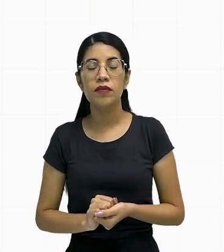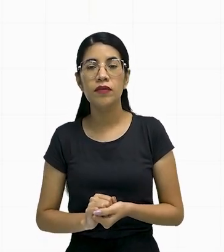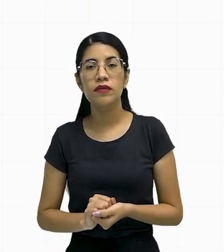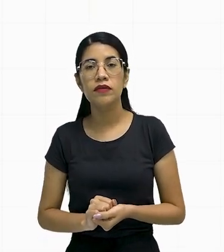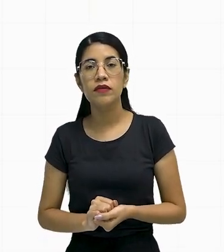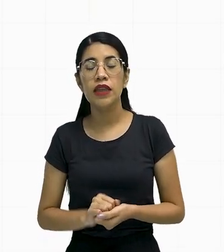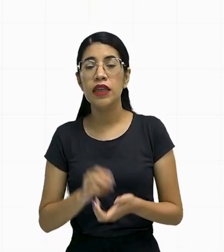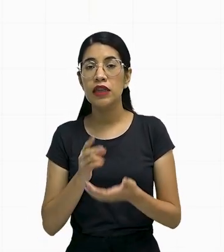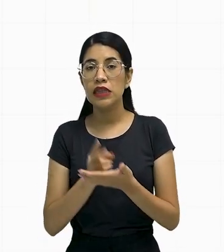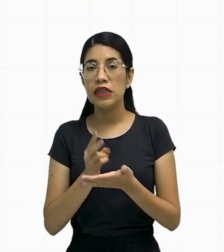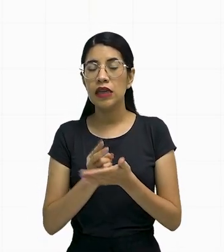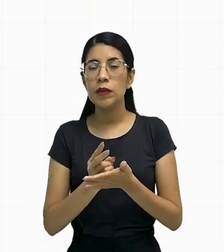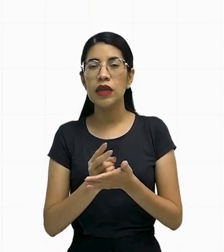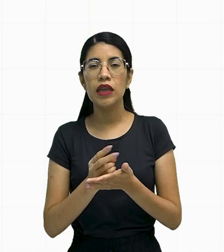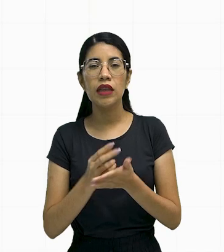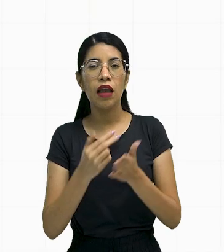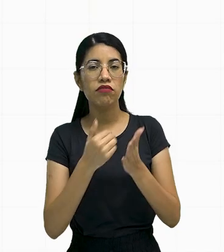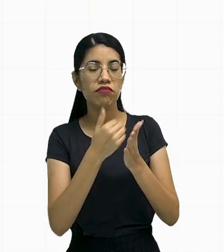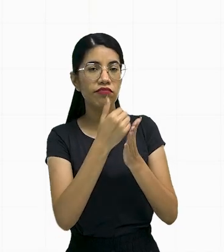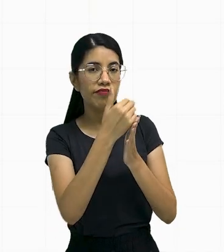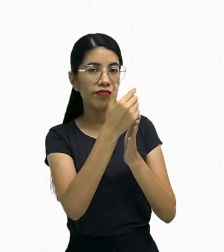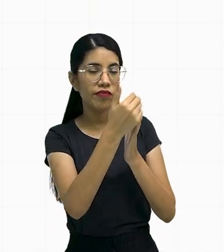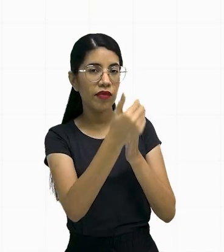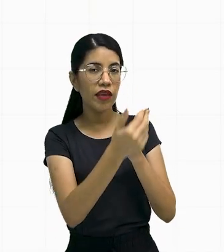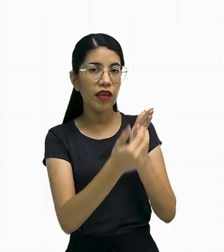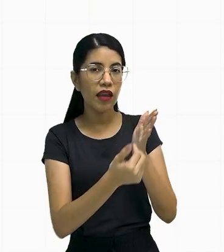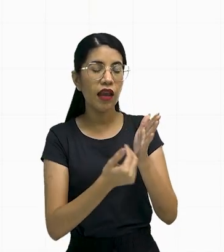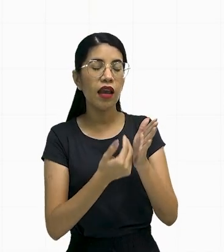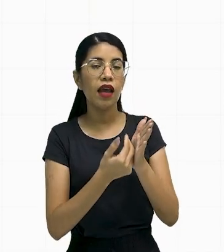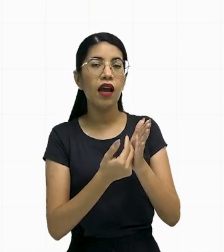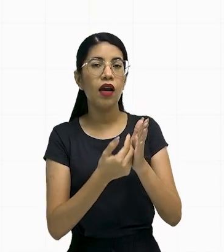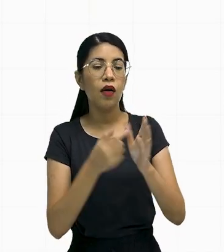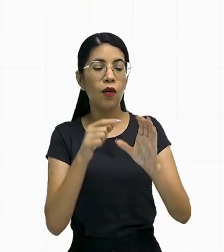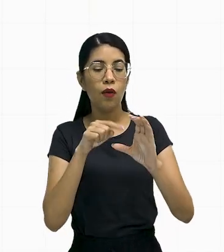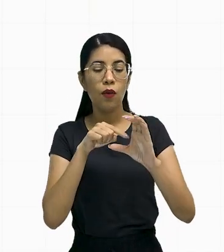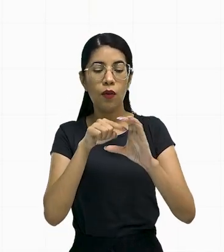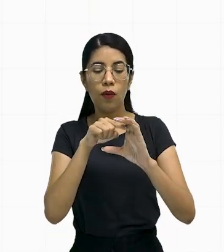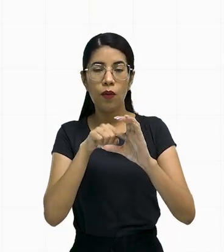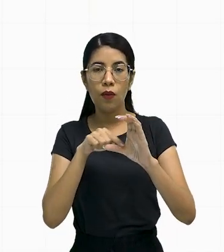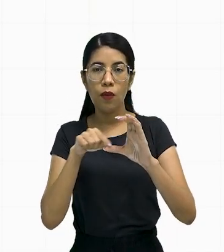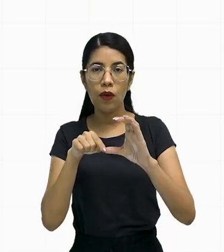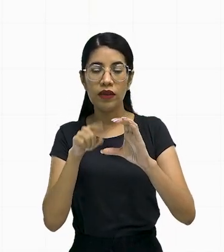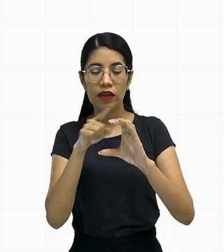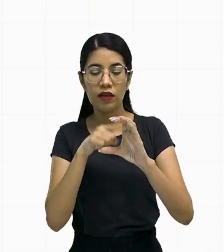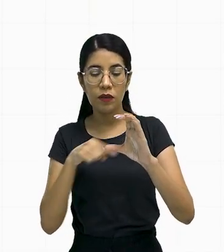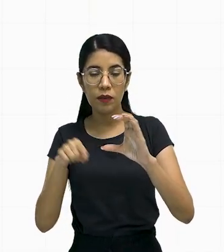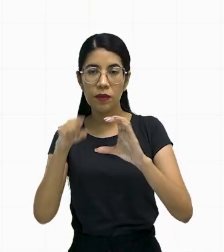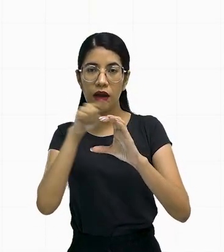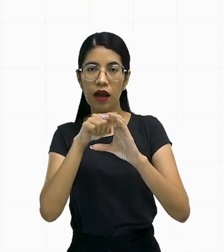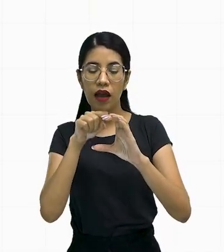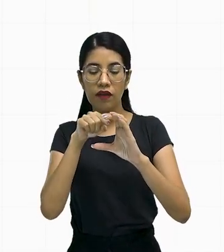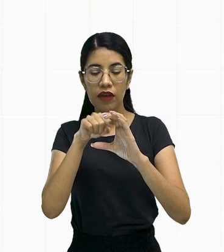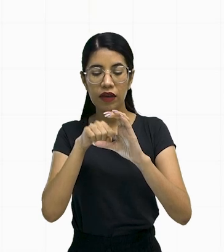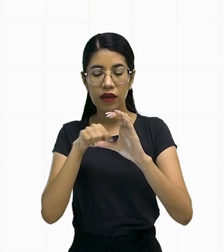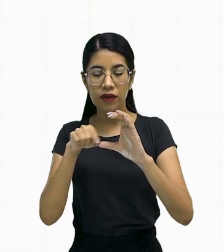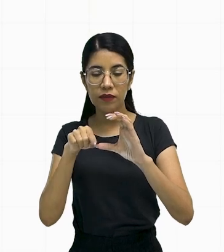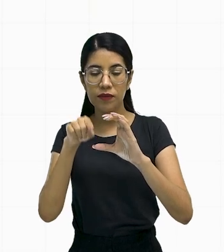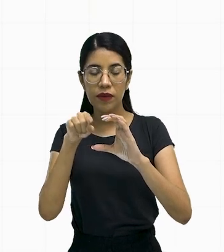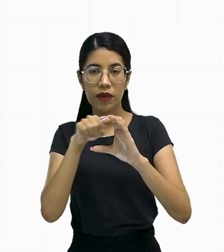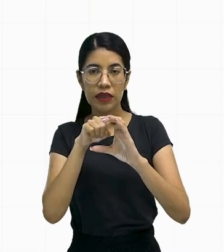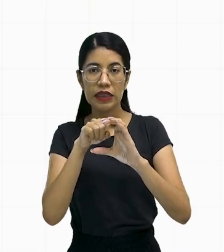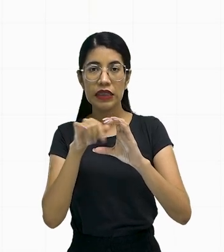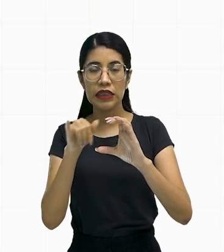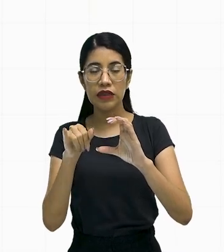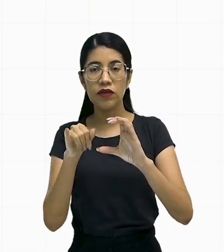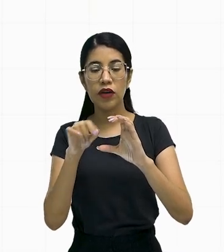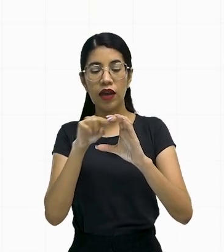for desenhar, né? Toda vez que você tiver um quadrado inscrito, tá bom? Quando você traçar a